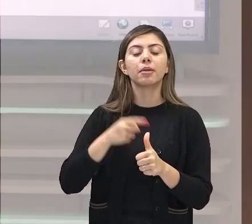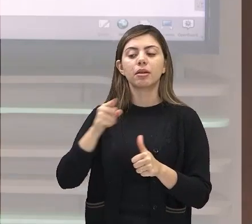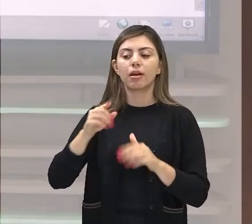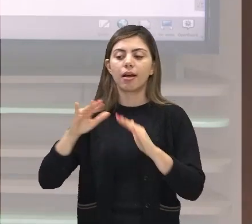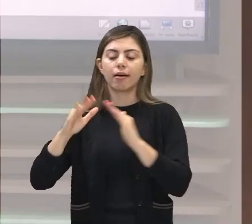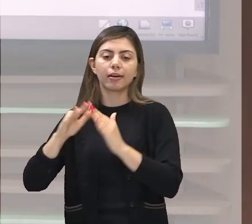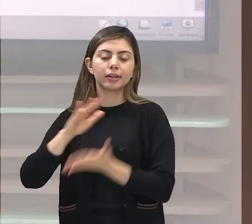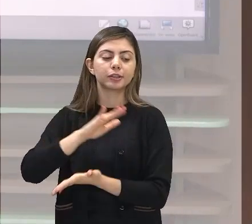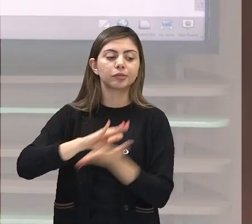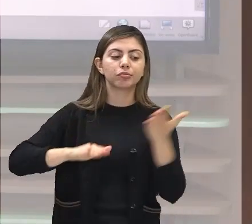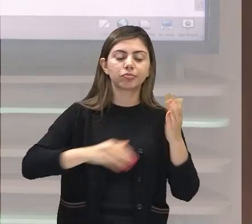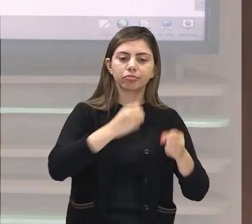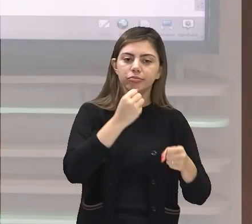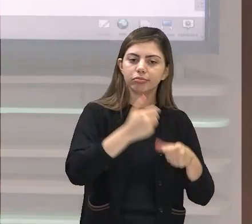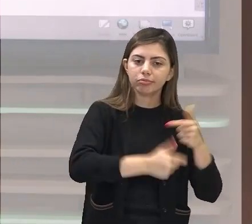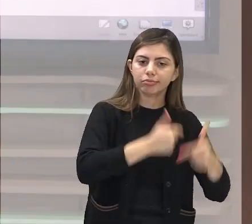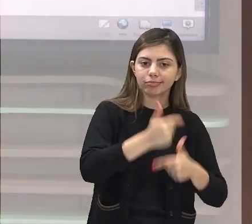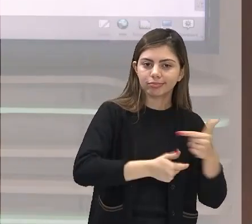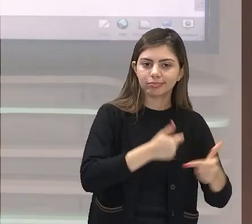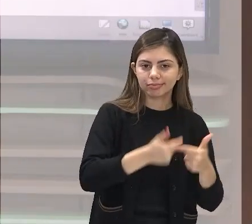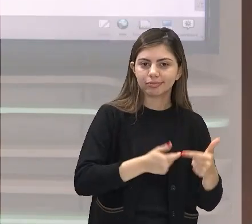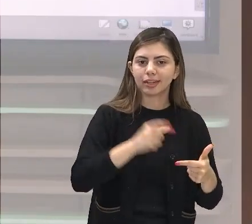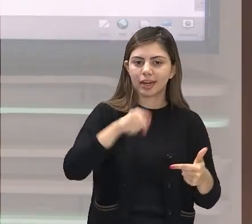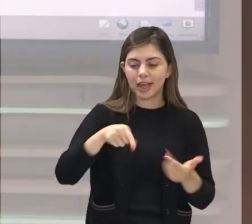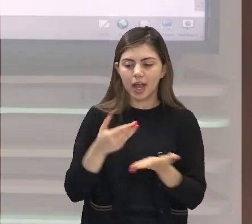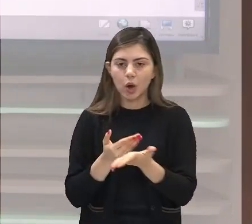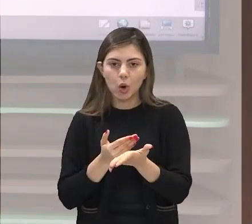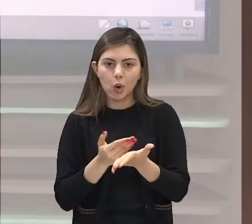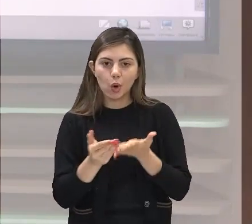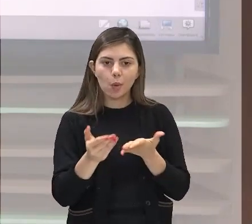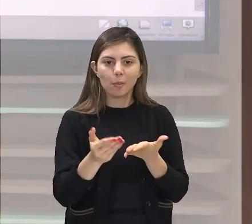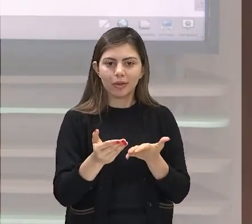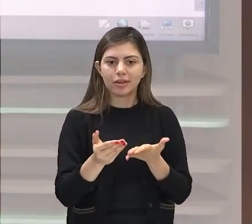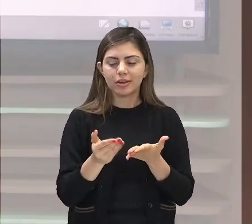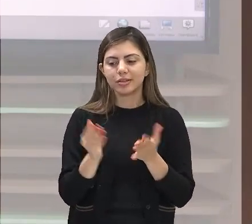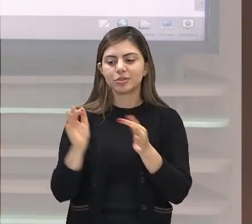de casa para o trabalho. Então, tem uma sequência de início, meio e de